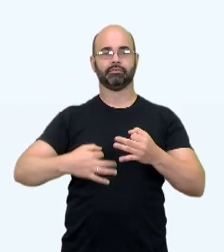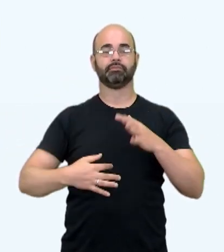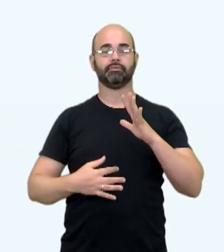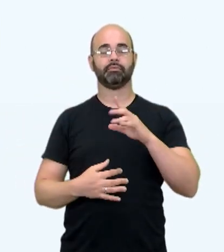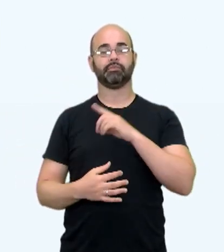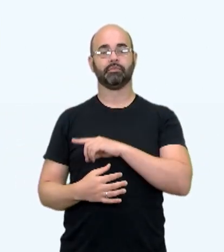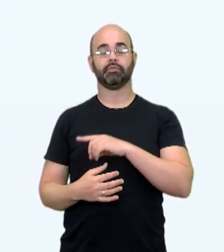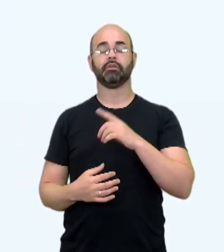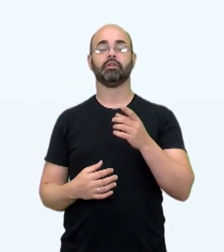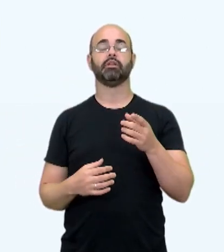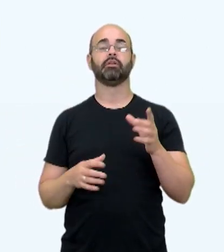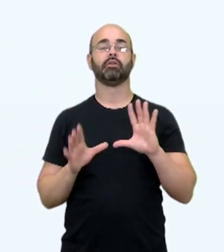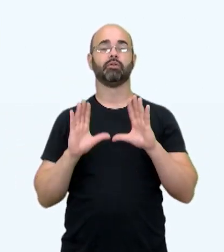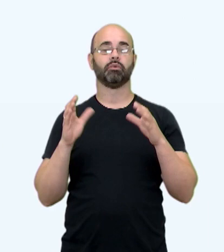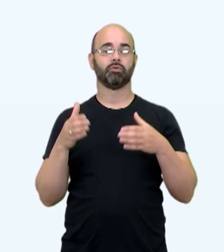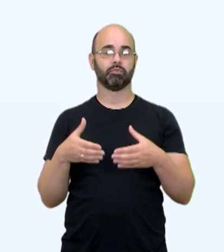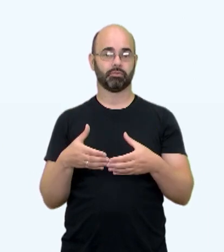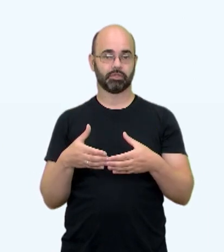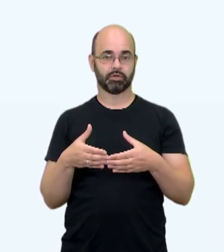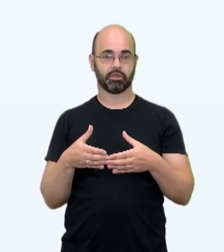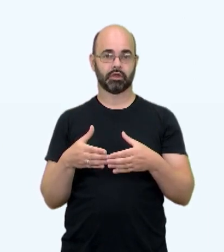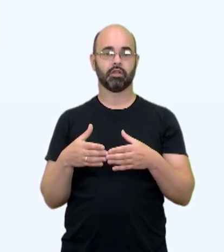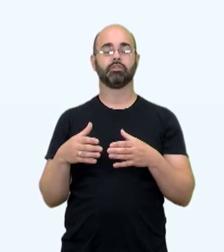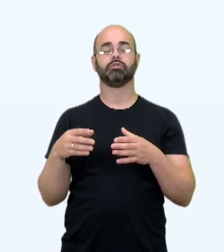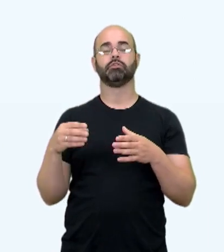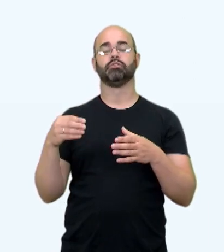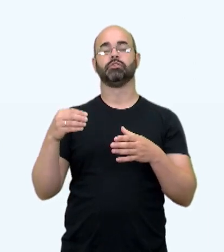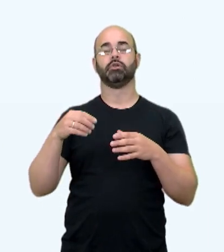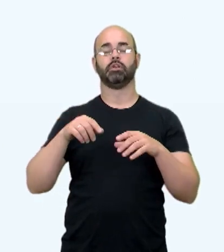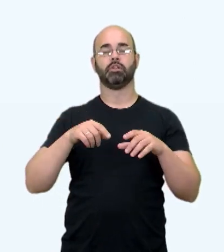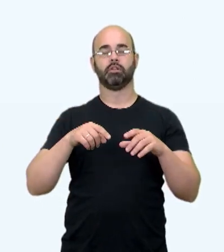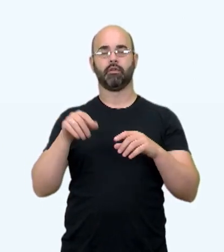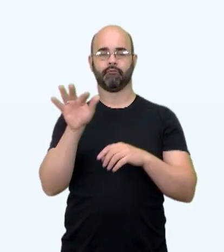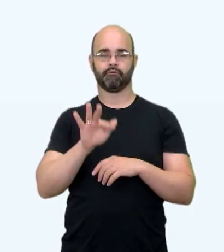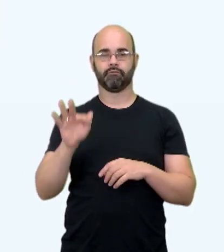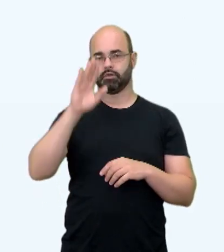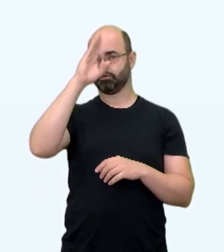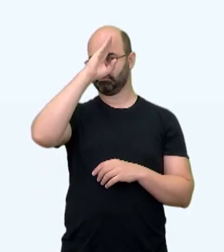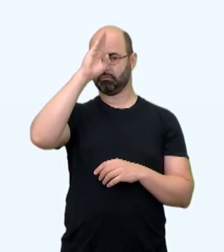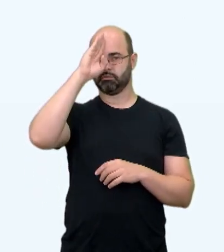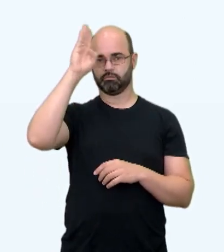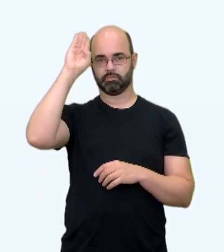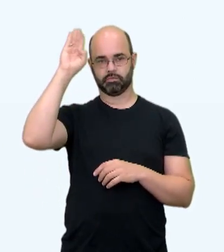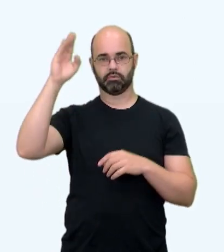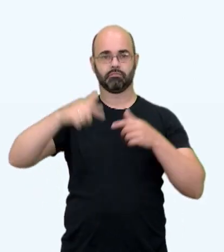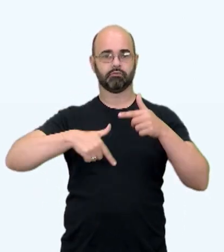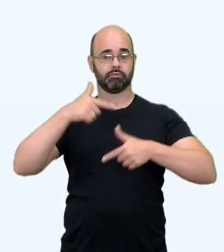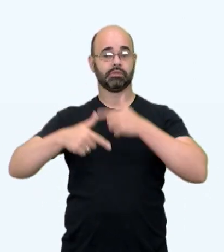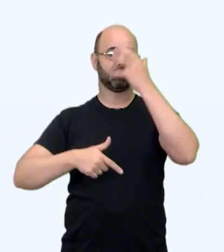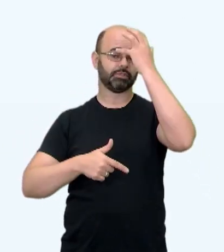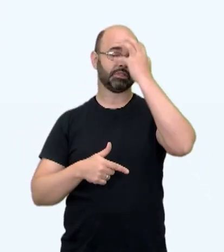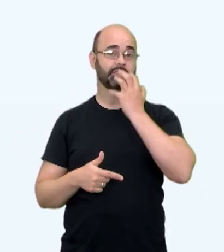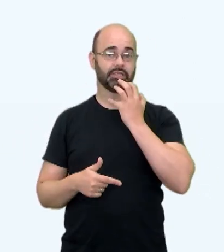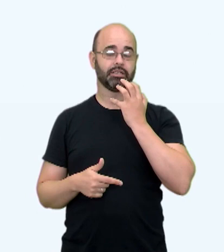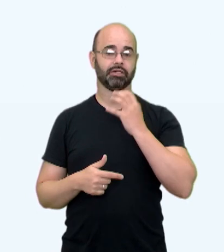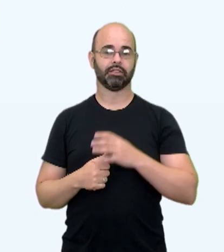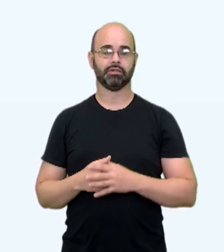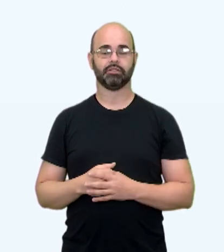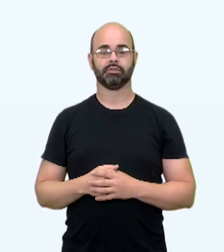comunidade acadêmica muito séria que estuda macroprocessos que tem